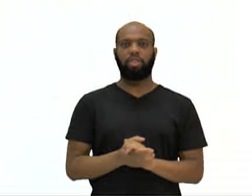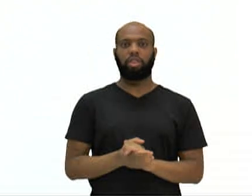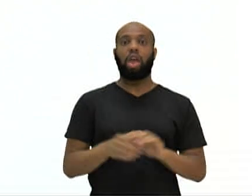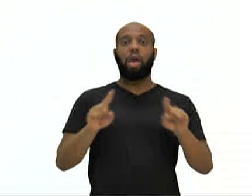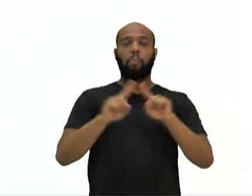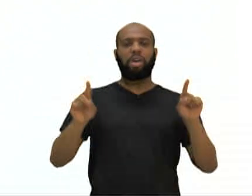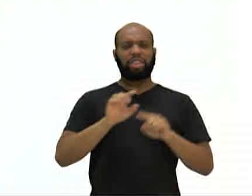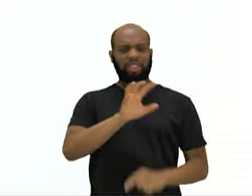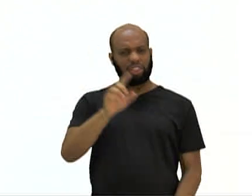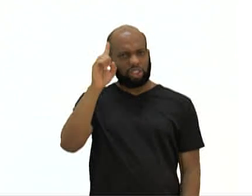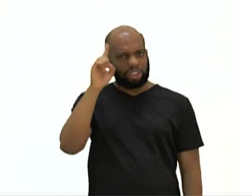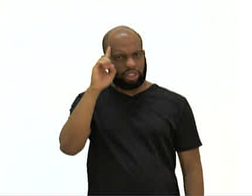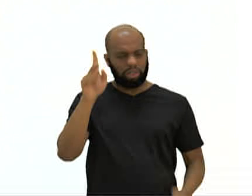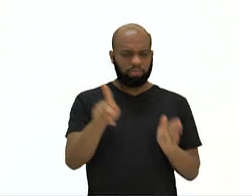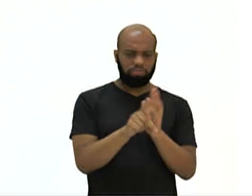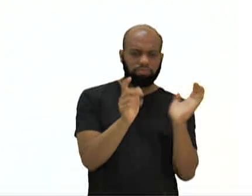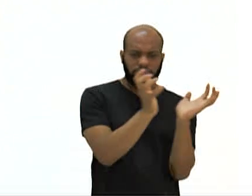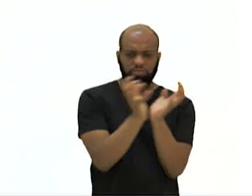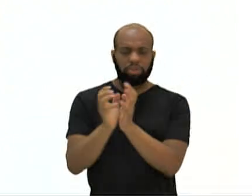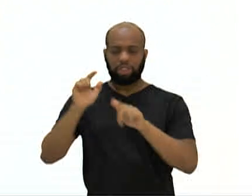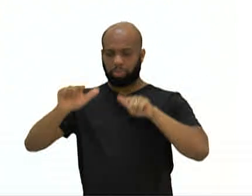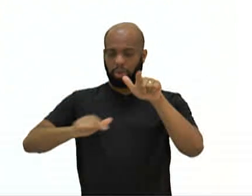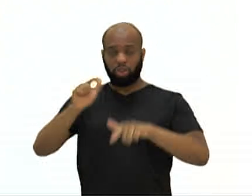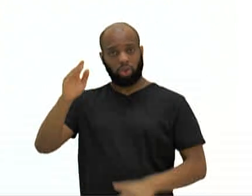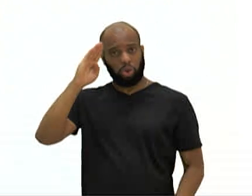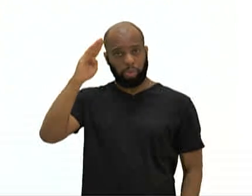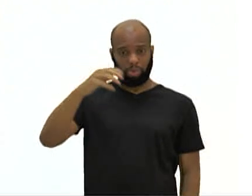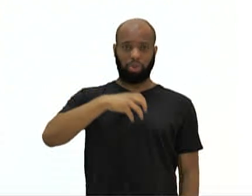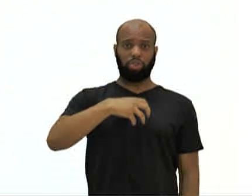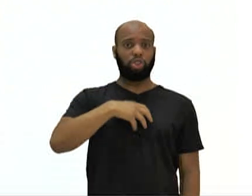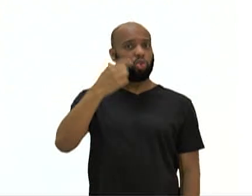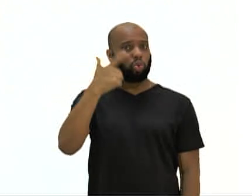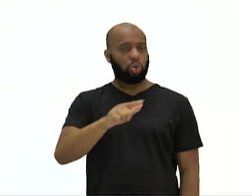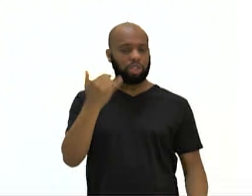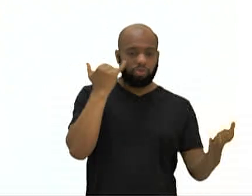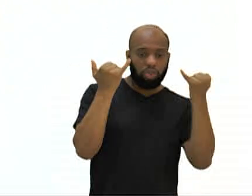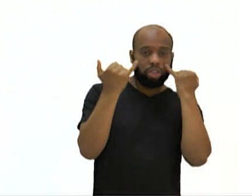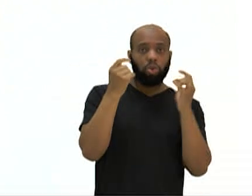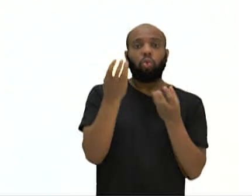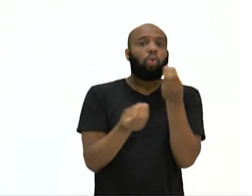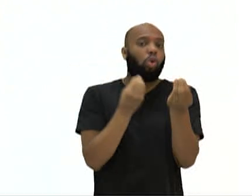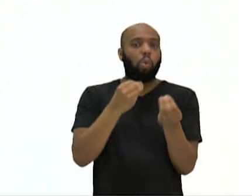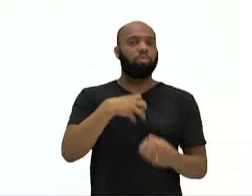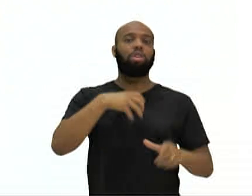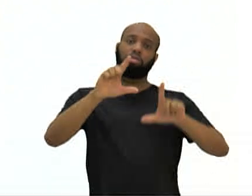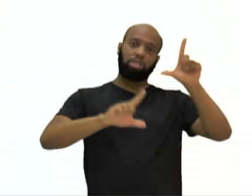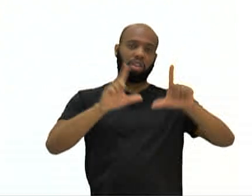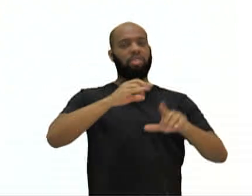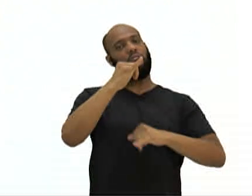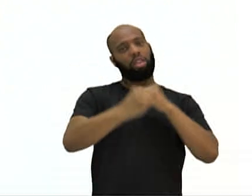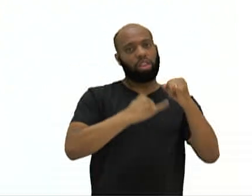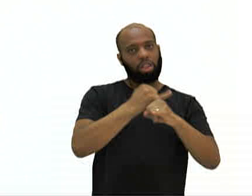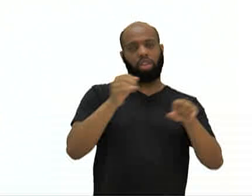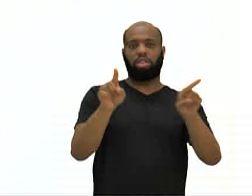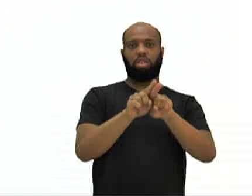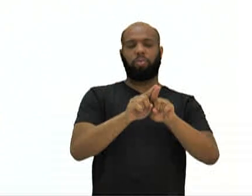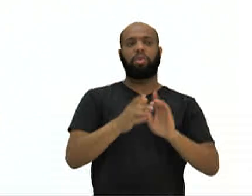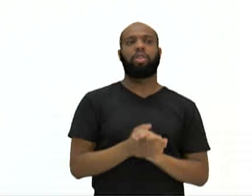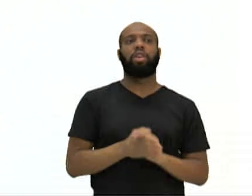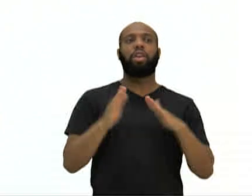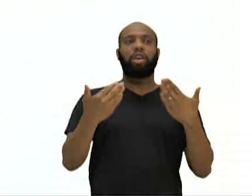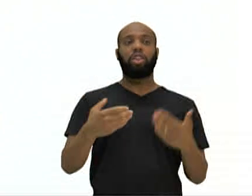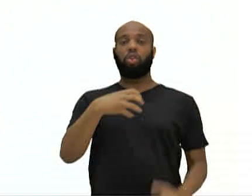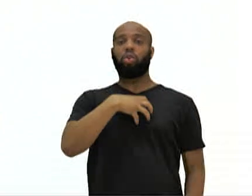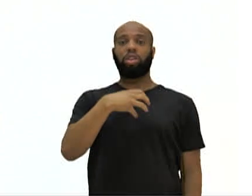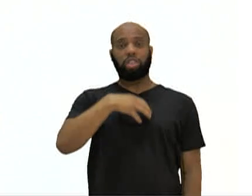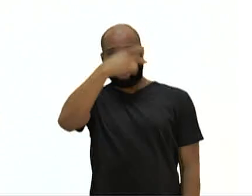rotina cotidiana das classes trabalhadoras, o principal modo de obter informação é por meio da TV ou internet. Então, a